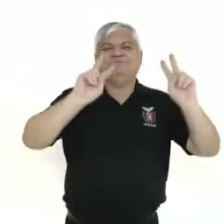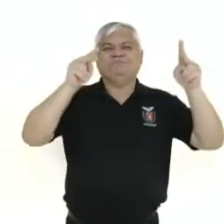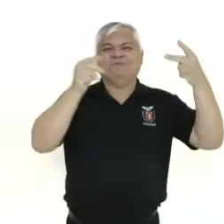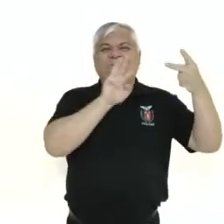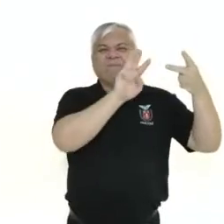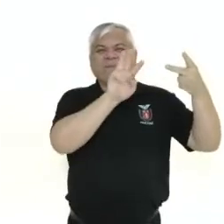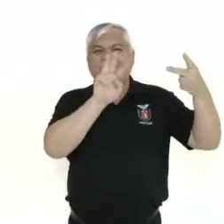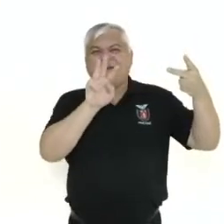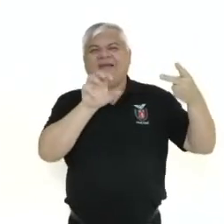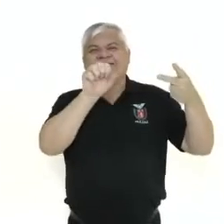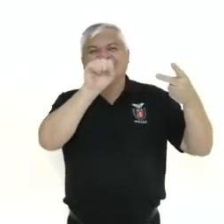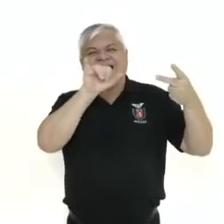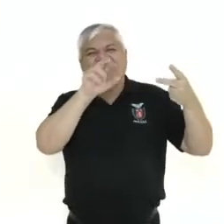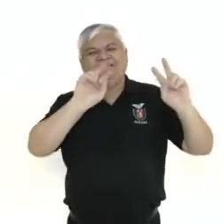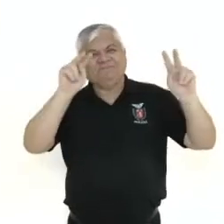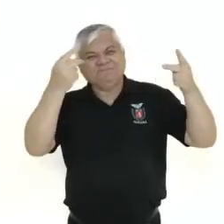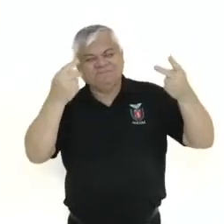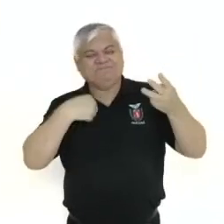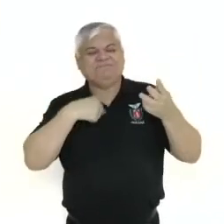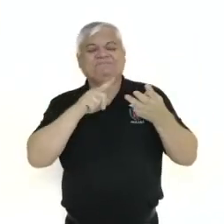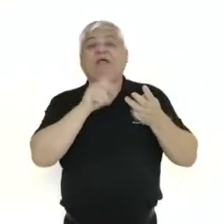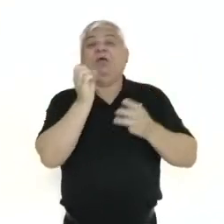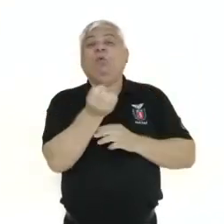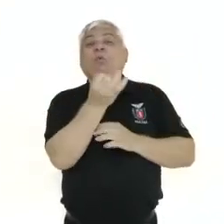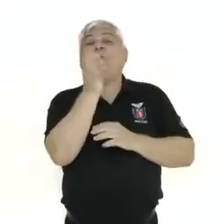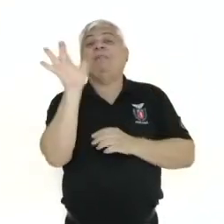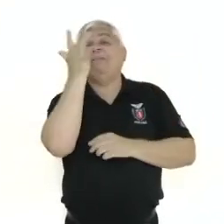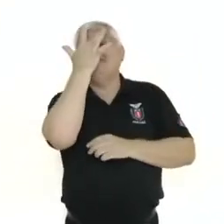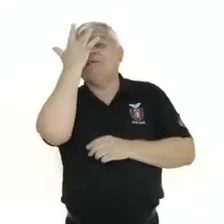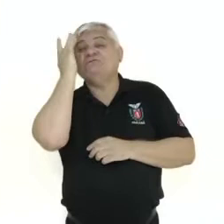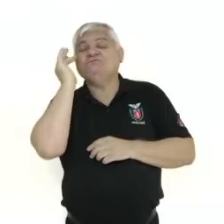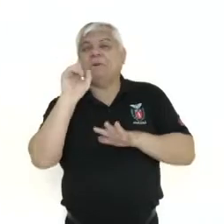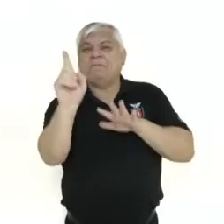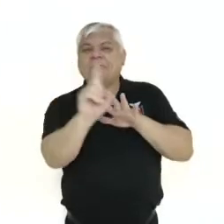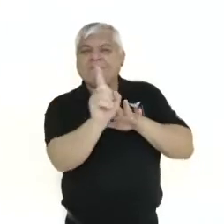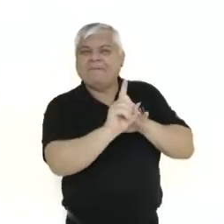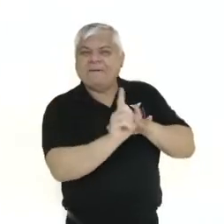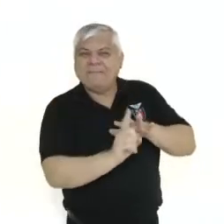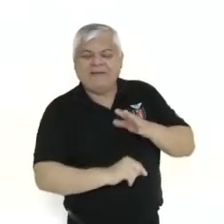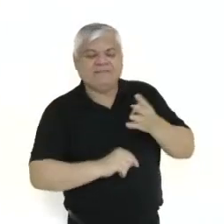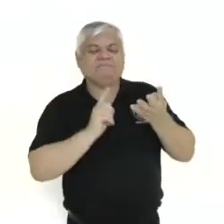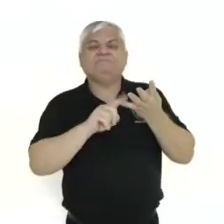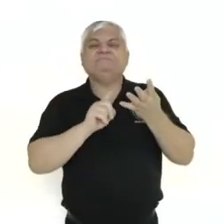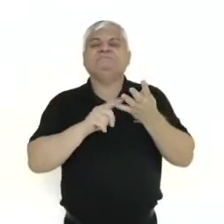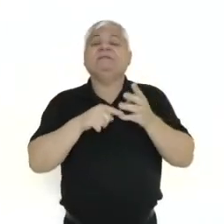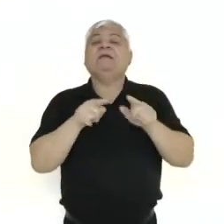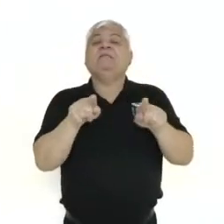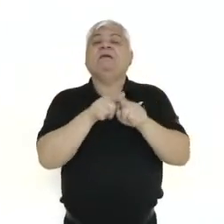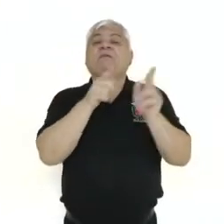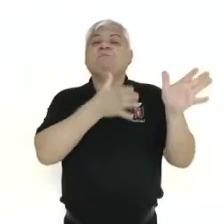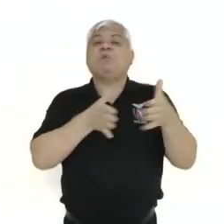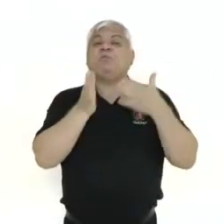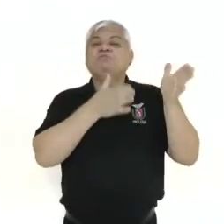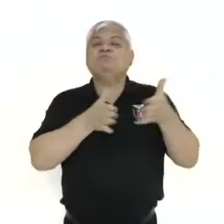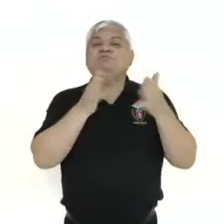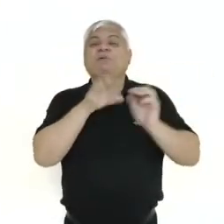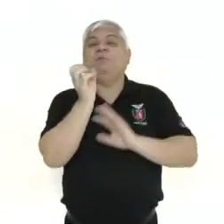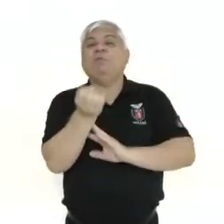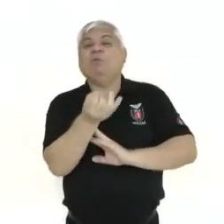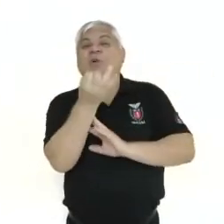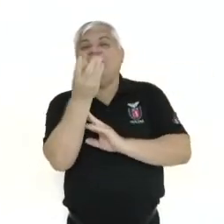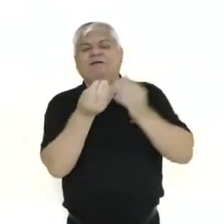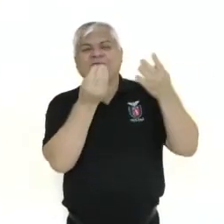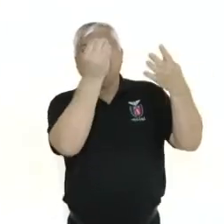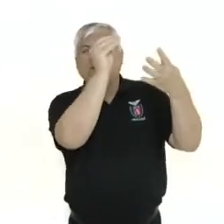fluxo de caixa depende do número de clientes atendidos, o custo de produção depende da quantidade de produtos